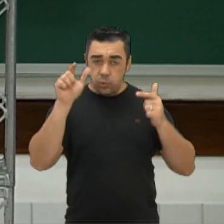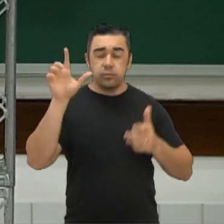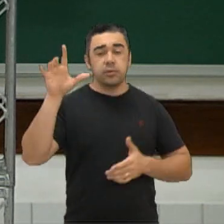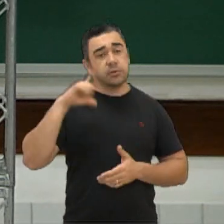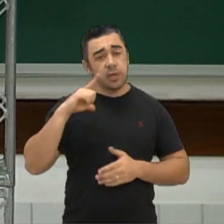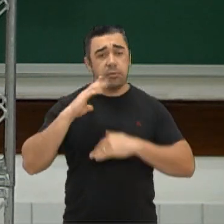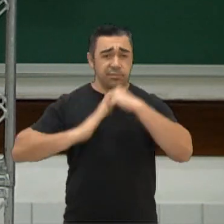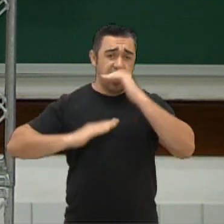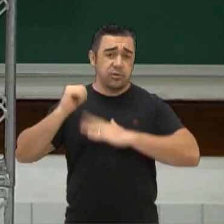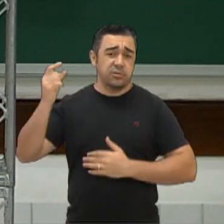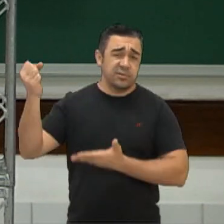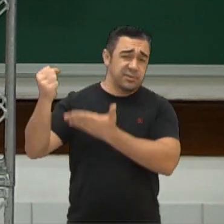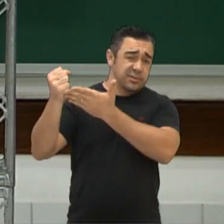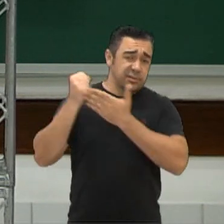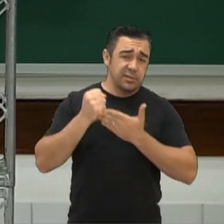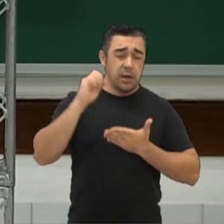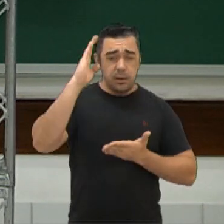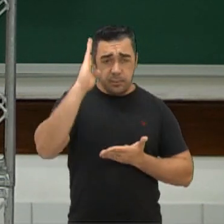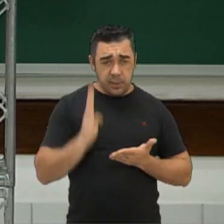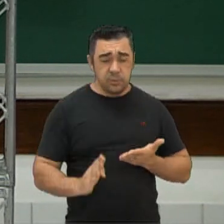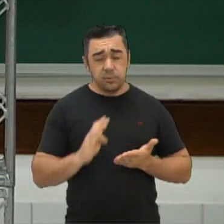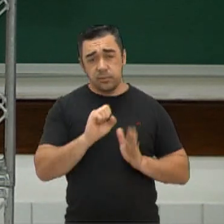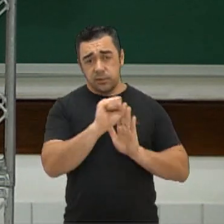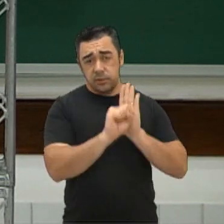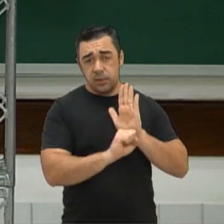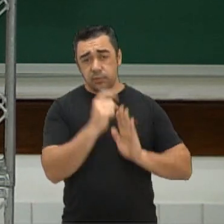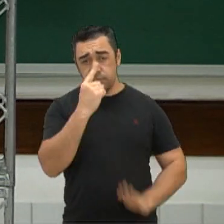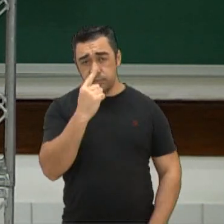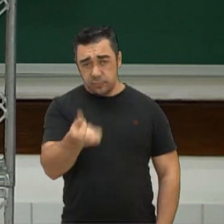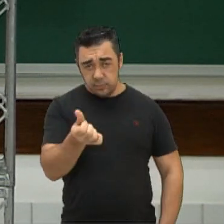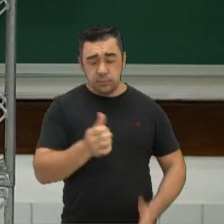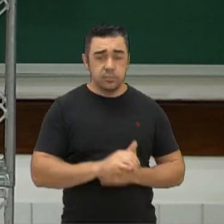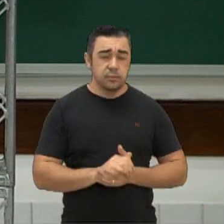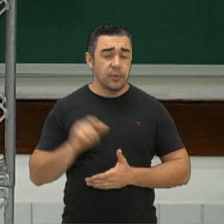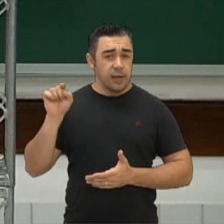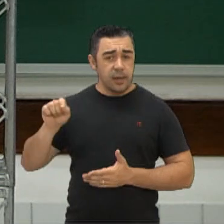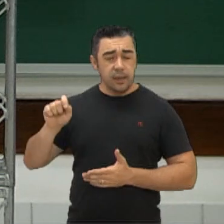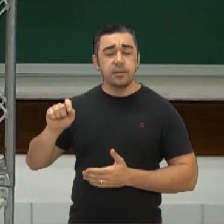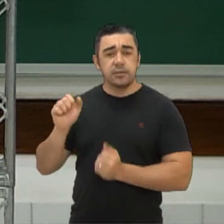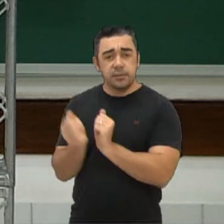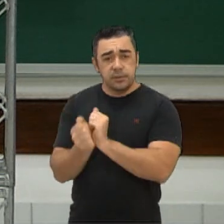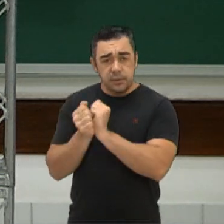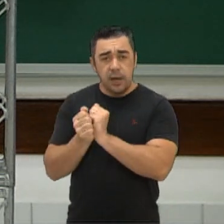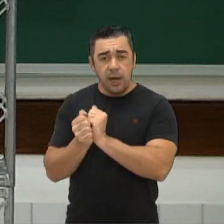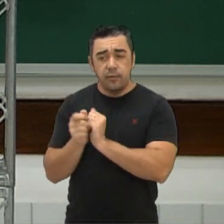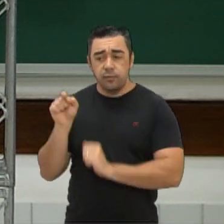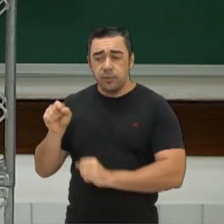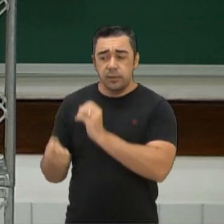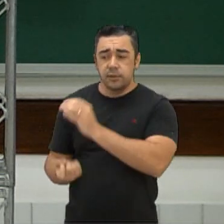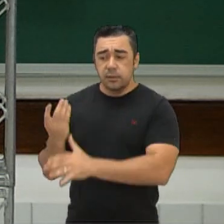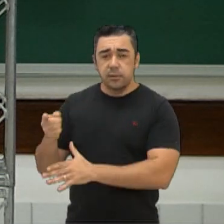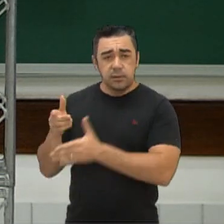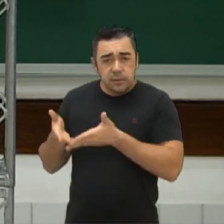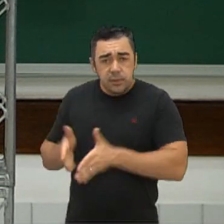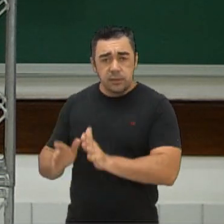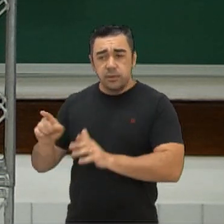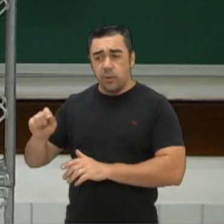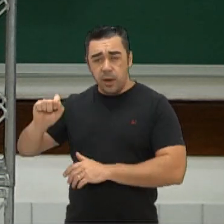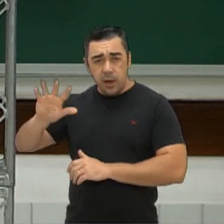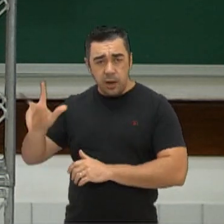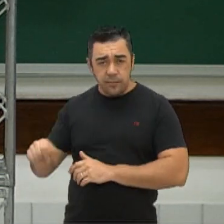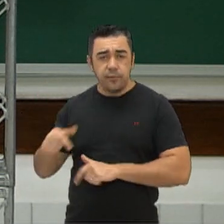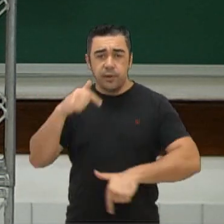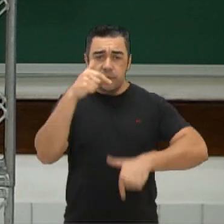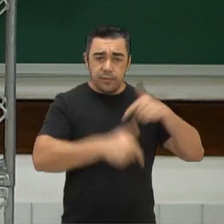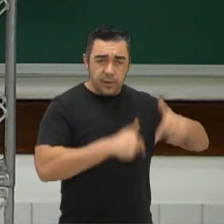prática para o Brasil a partir do século XVI. Então, esses escravos de origem africana, eles vão trabalhar na lavoura do açúcar, eles